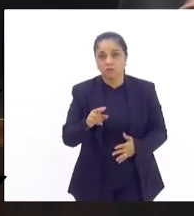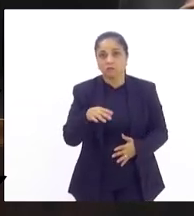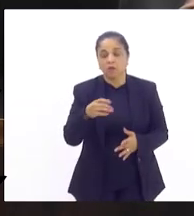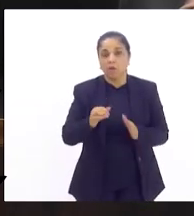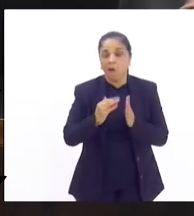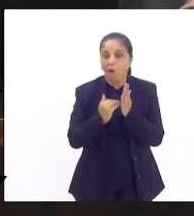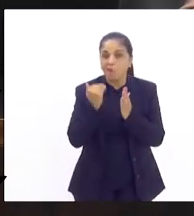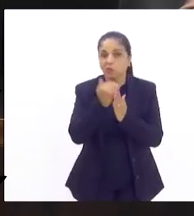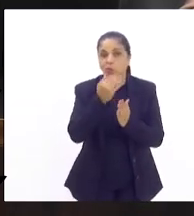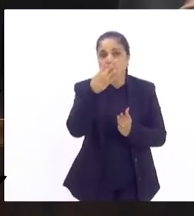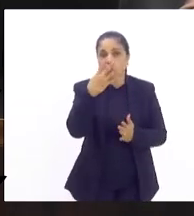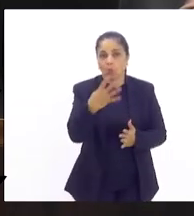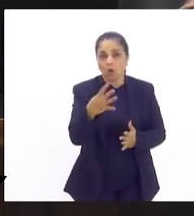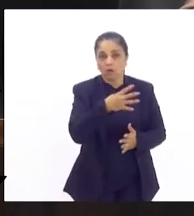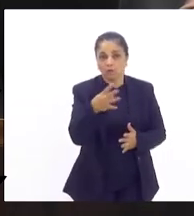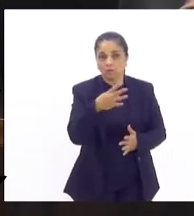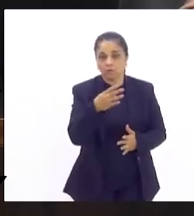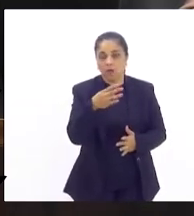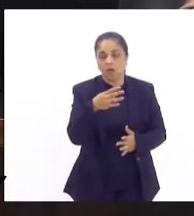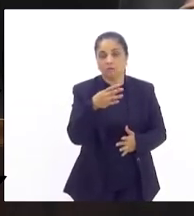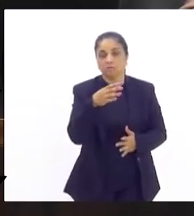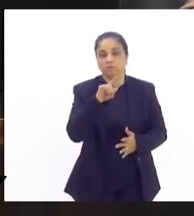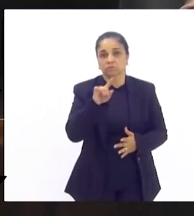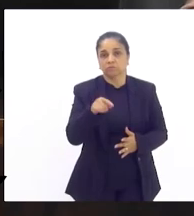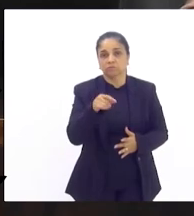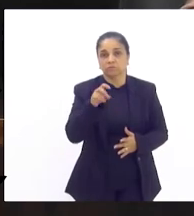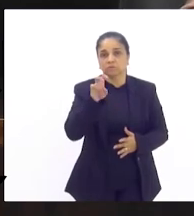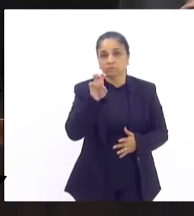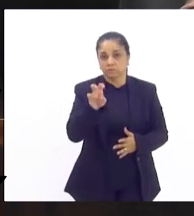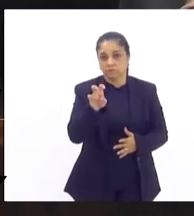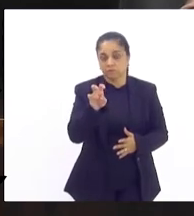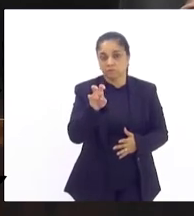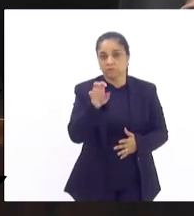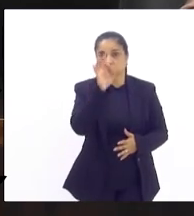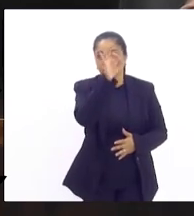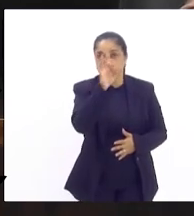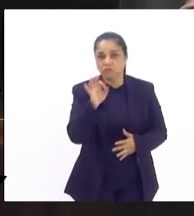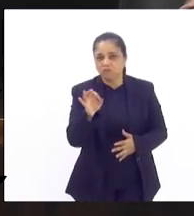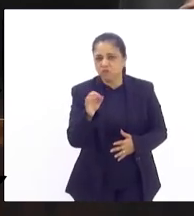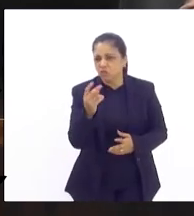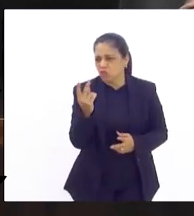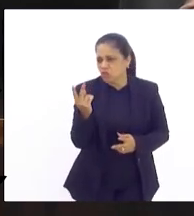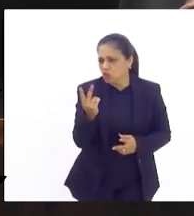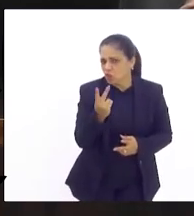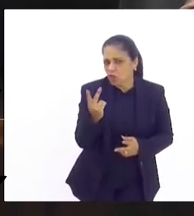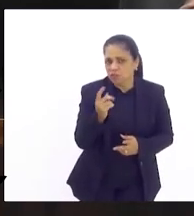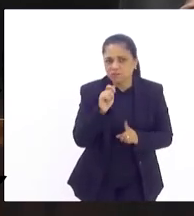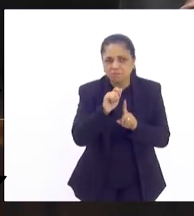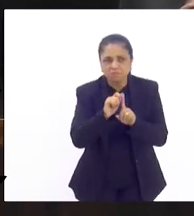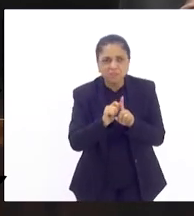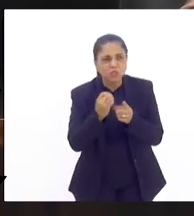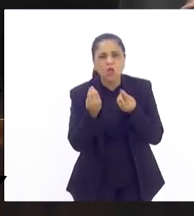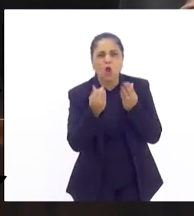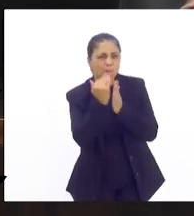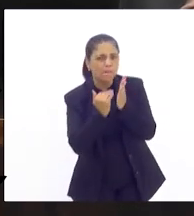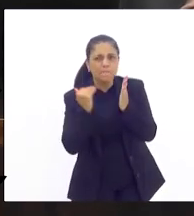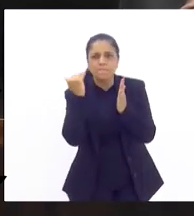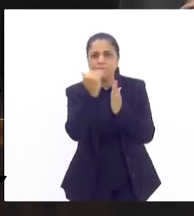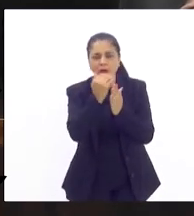44,3% em apenas 12 meses. Isso é injustificável. Eu recebi no meu